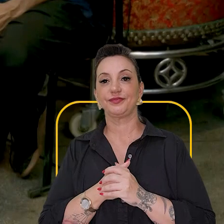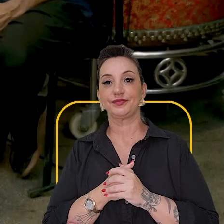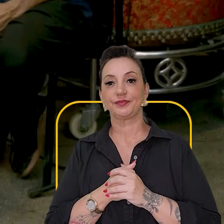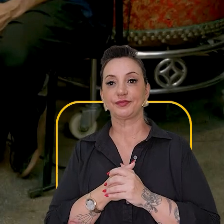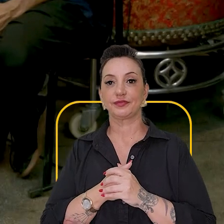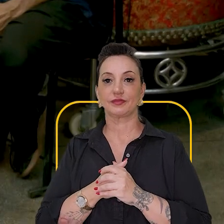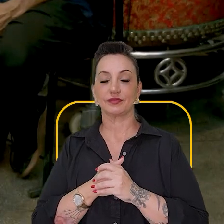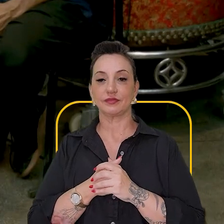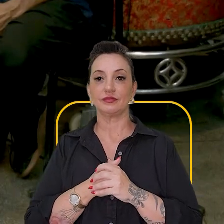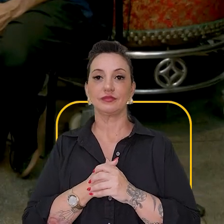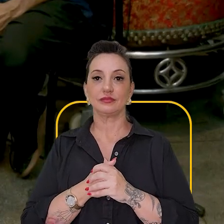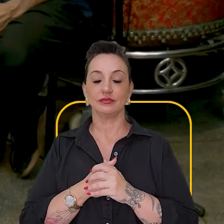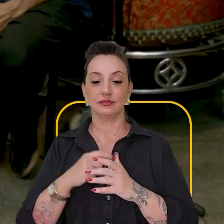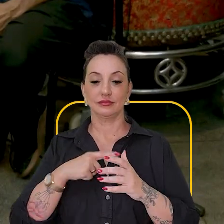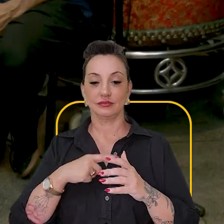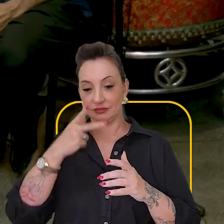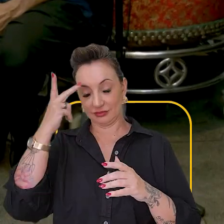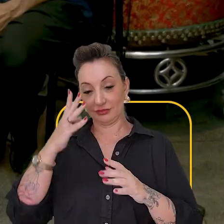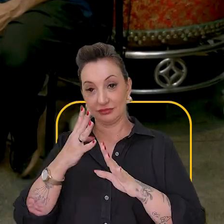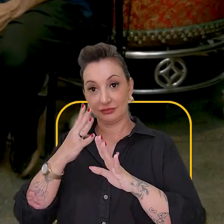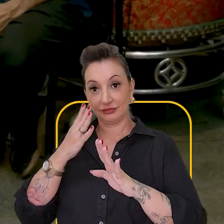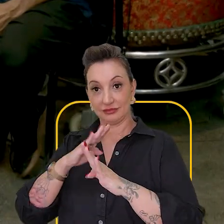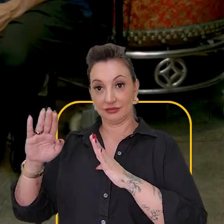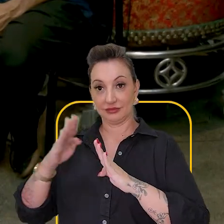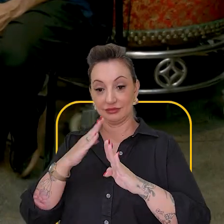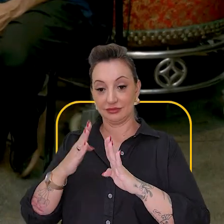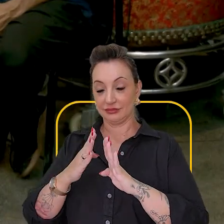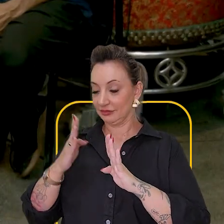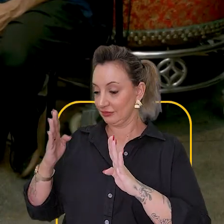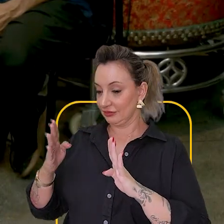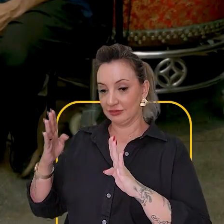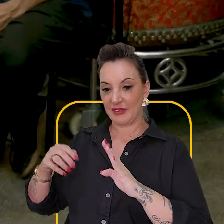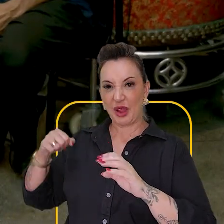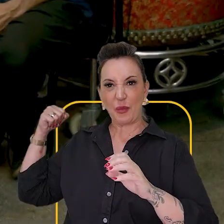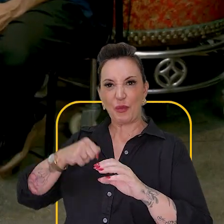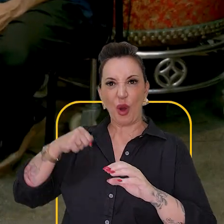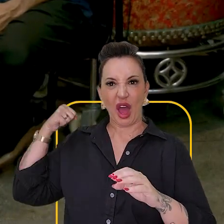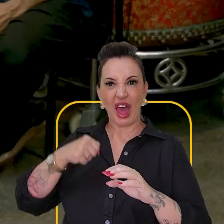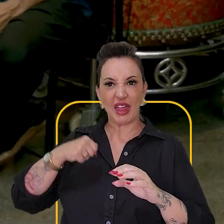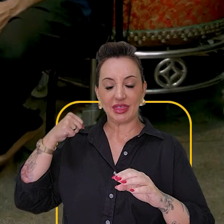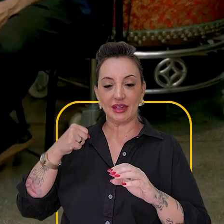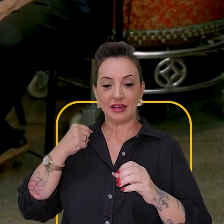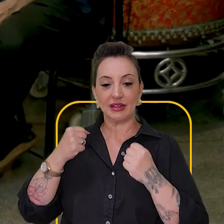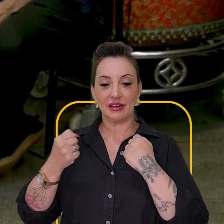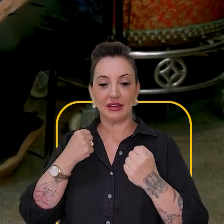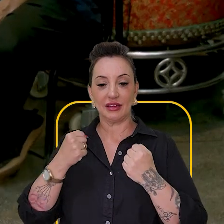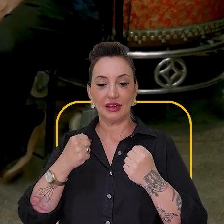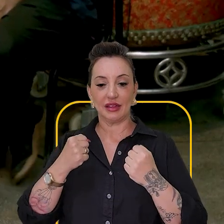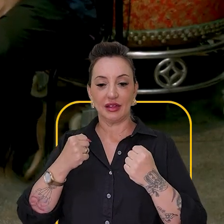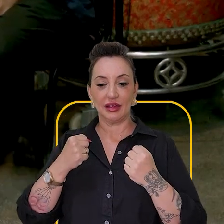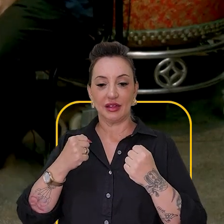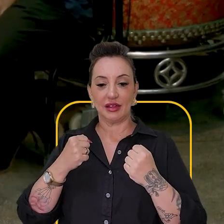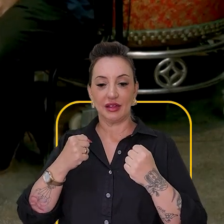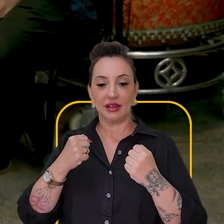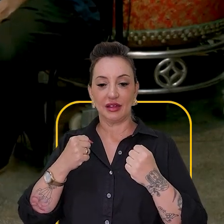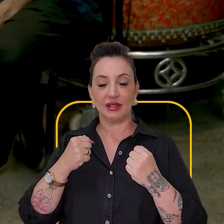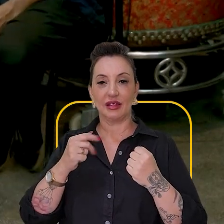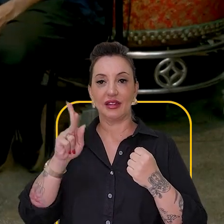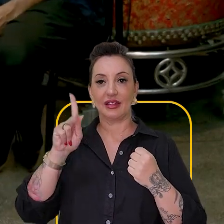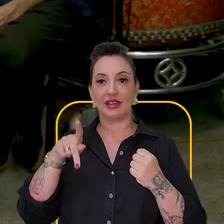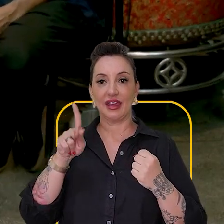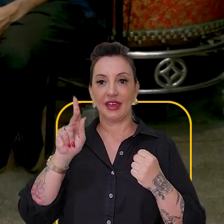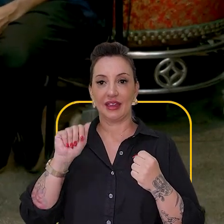Cícero o pessoal pá pá e tinha um pessoal de karatê do meu lado karat porradeiro mesmo de uma academia chamada kenka Karate